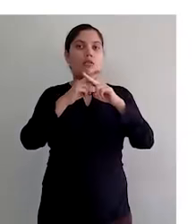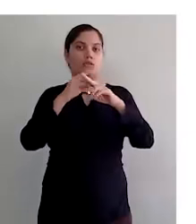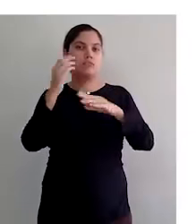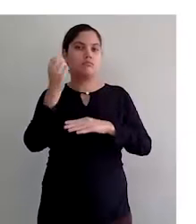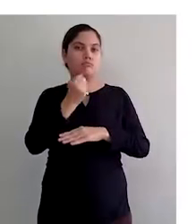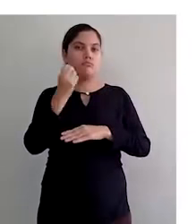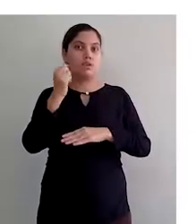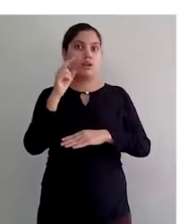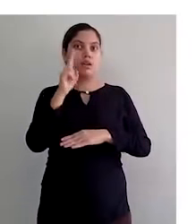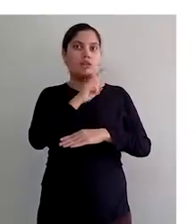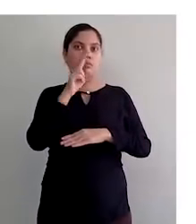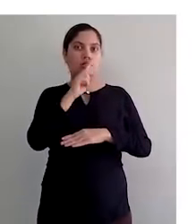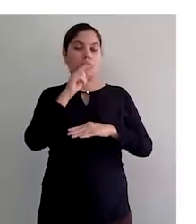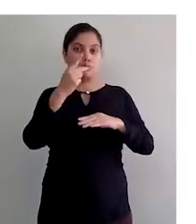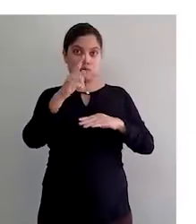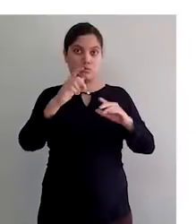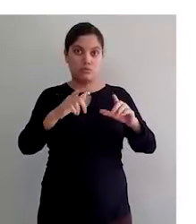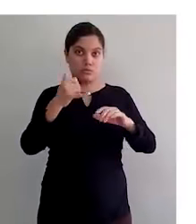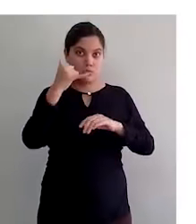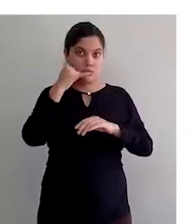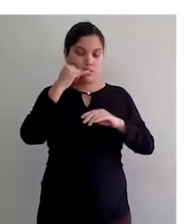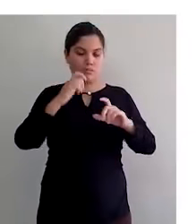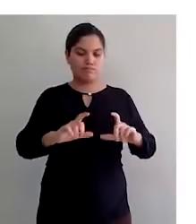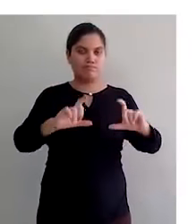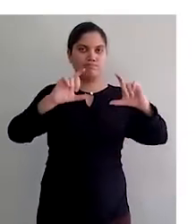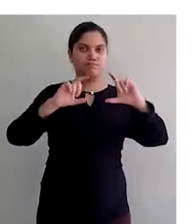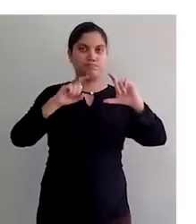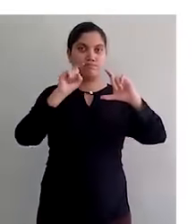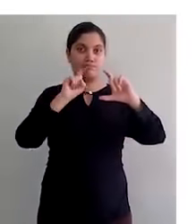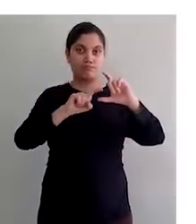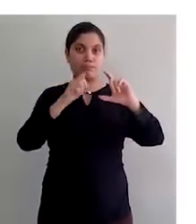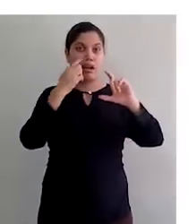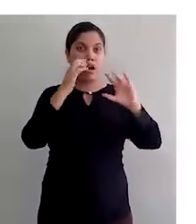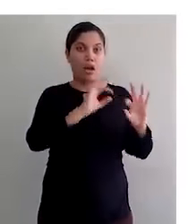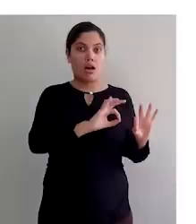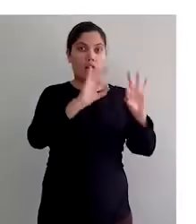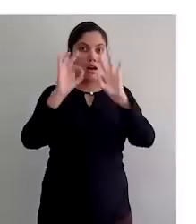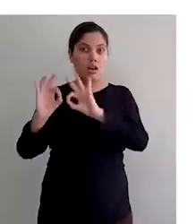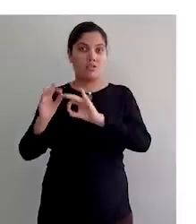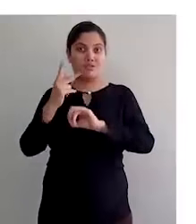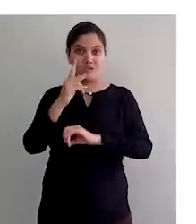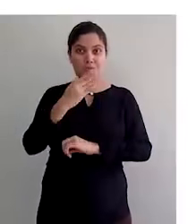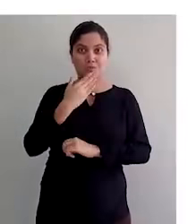e selecione a opção Acompanhe sua solicitação.